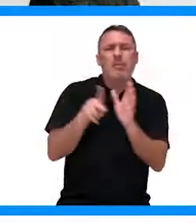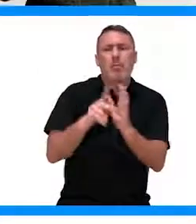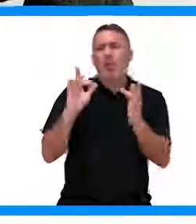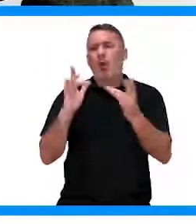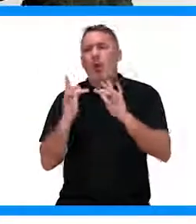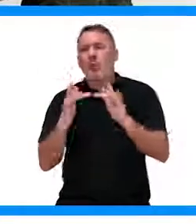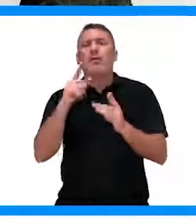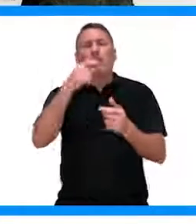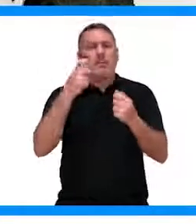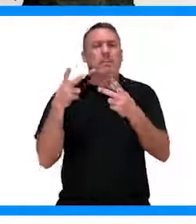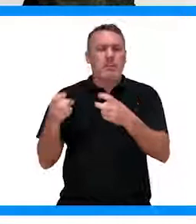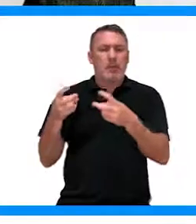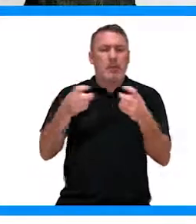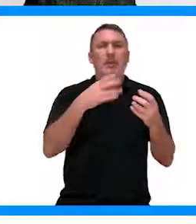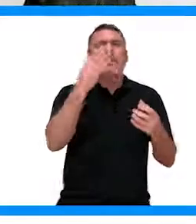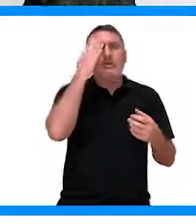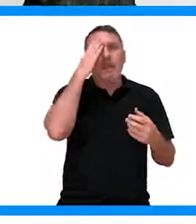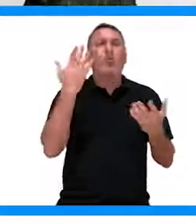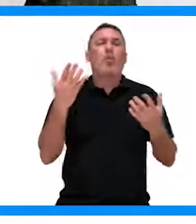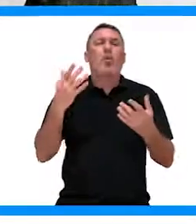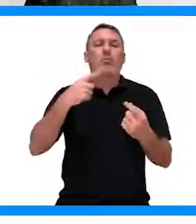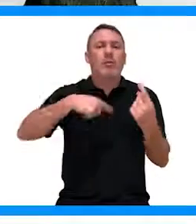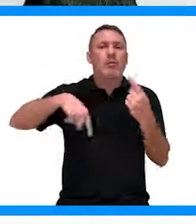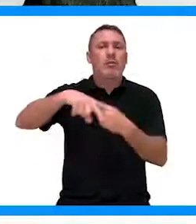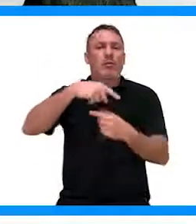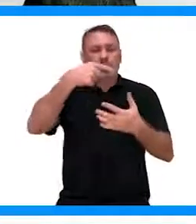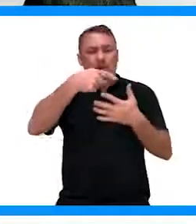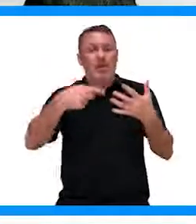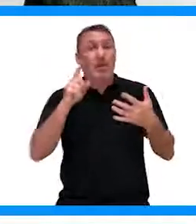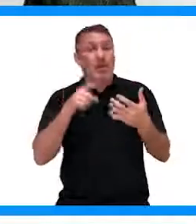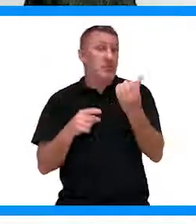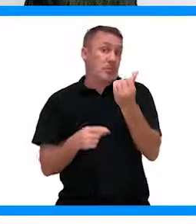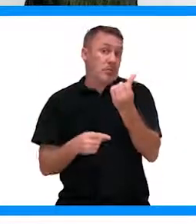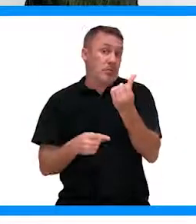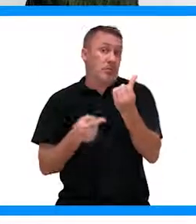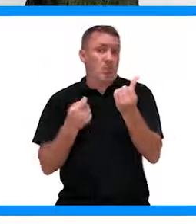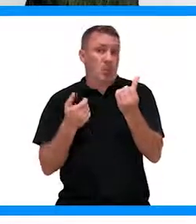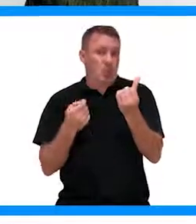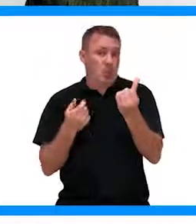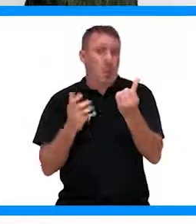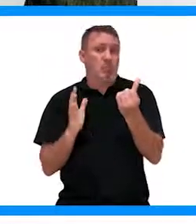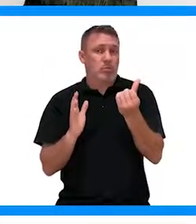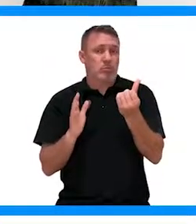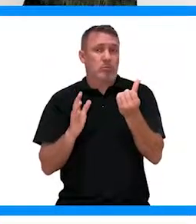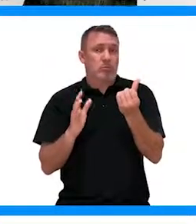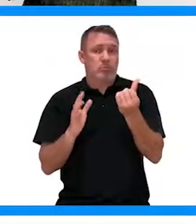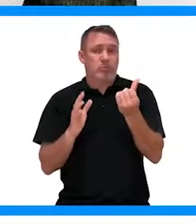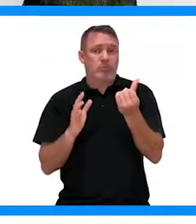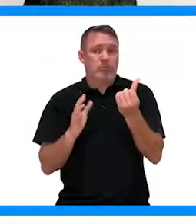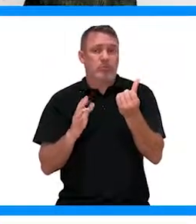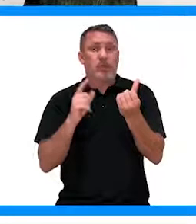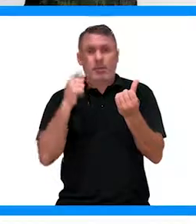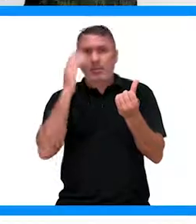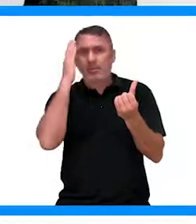manter o contato. A gente tem que, né, através do canal. Então, são 6, são poucas.